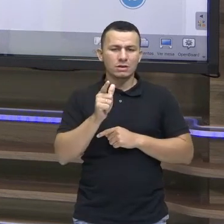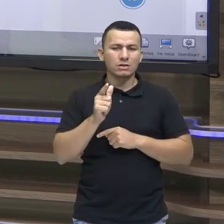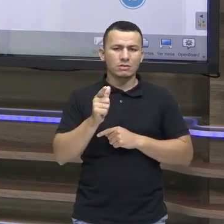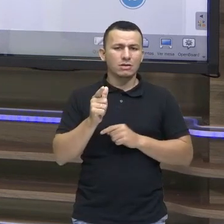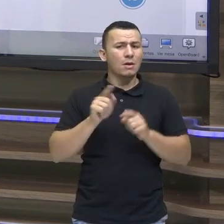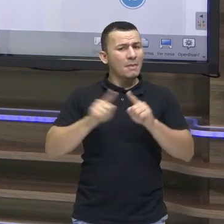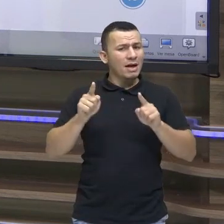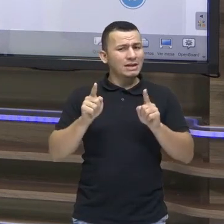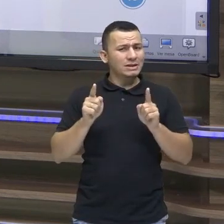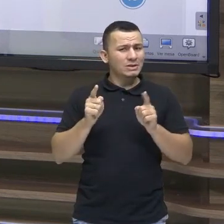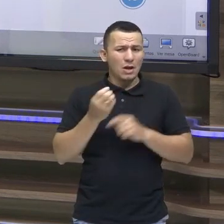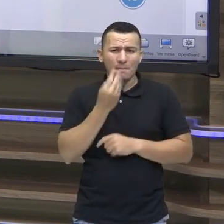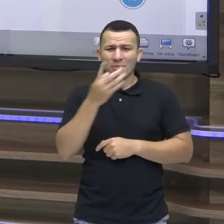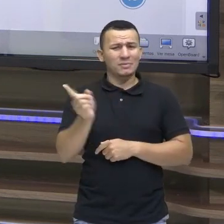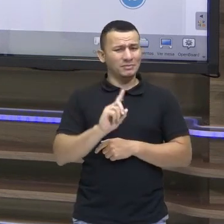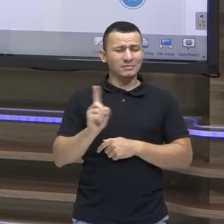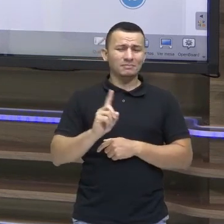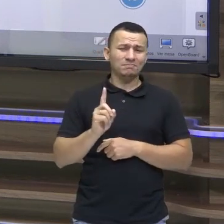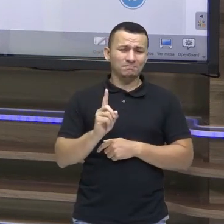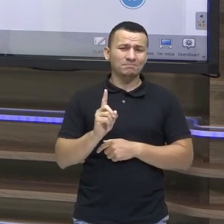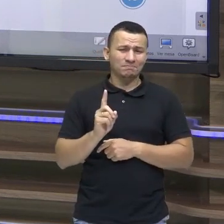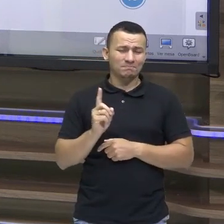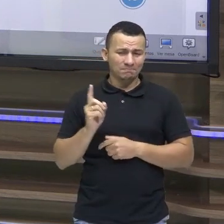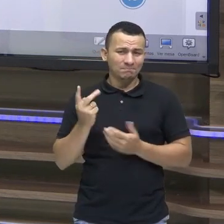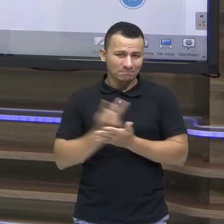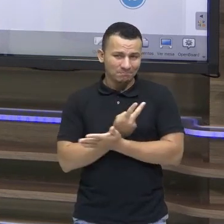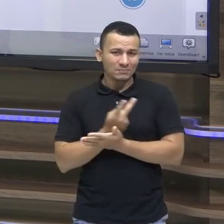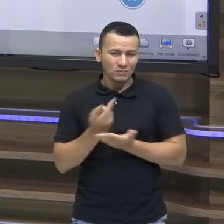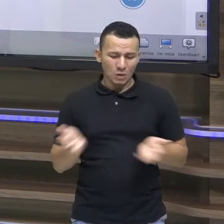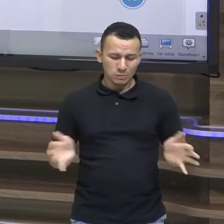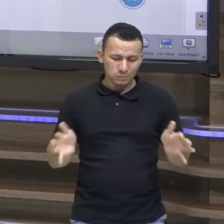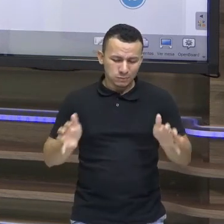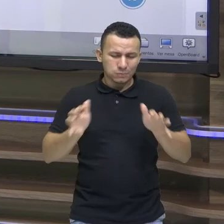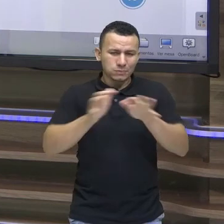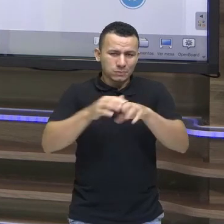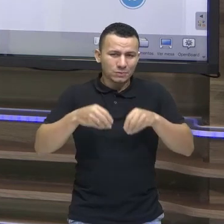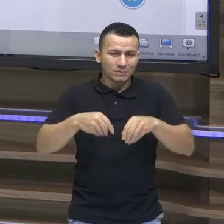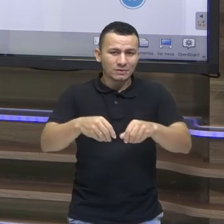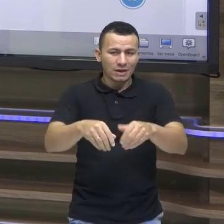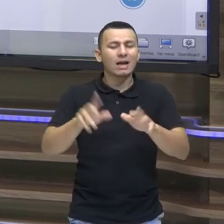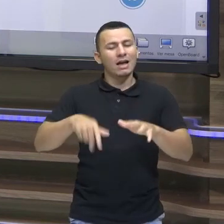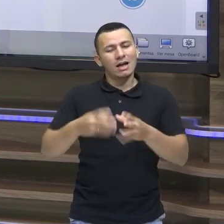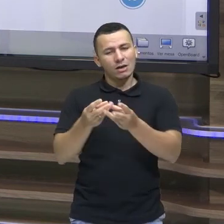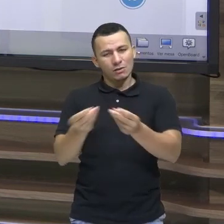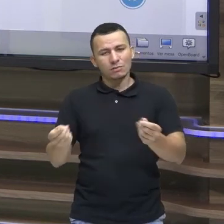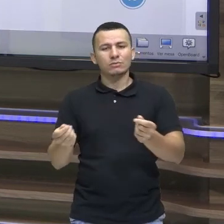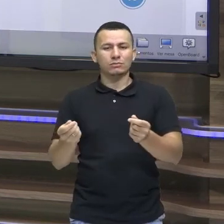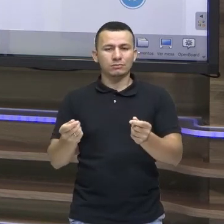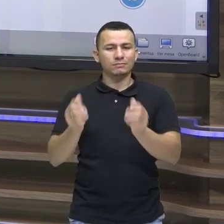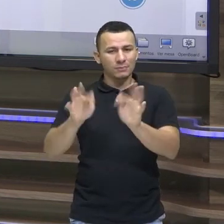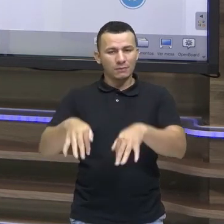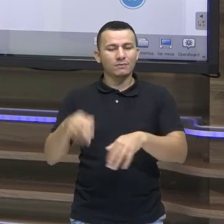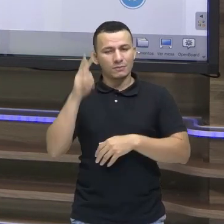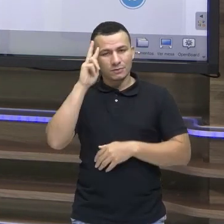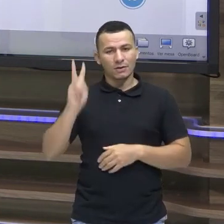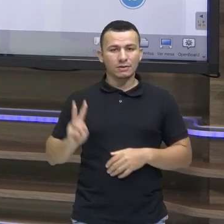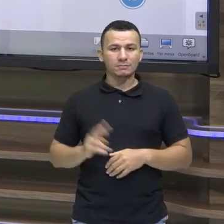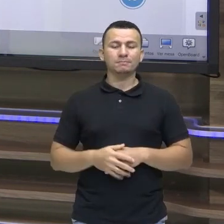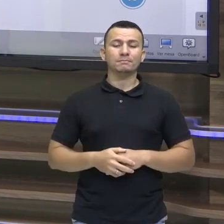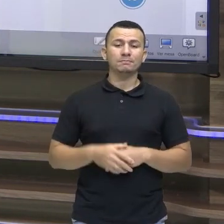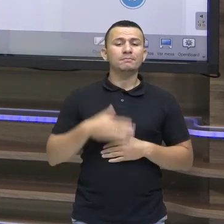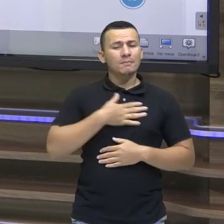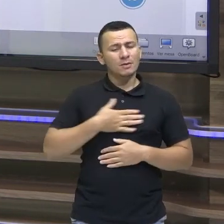foi boa não, né? Foi trágica, mas foi resolvido, chegou-se ao desfecho, ao final da história. Meus amores, foi um